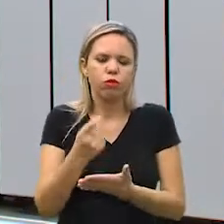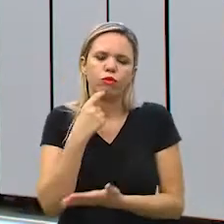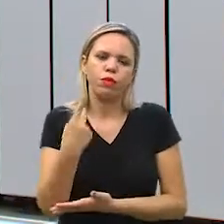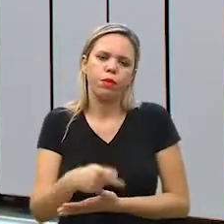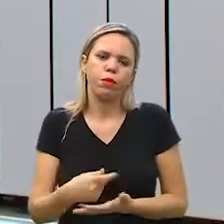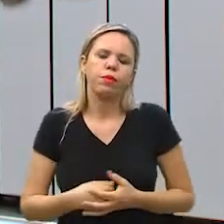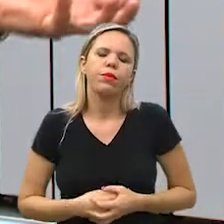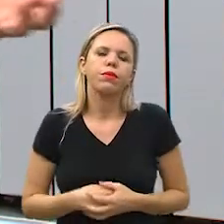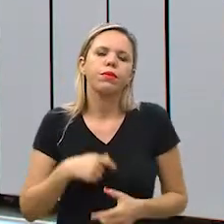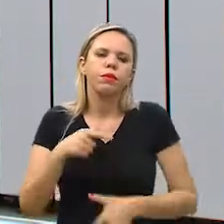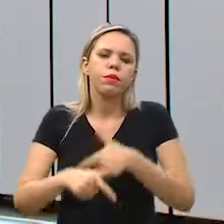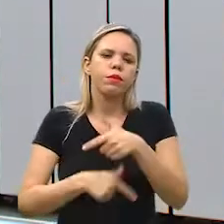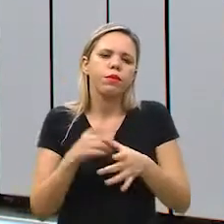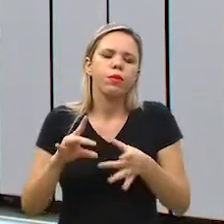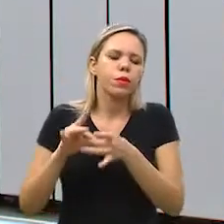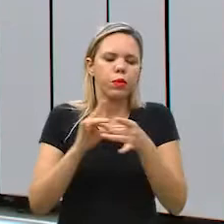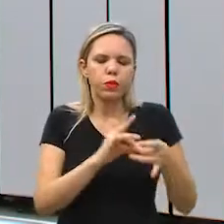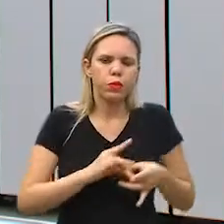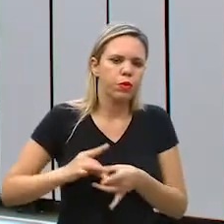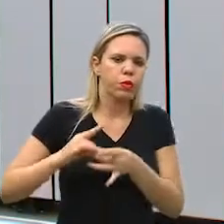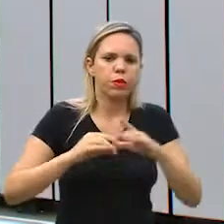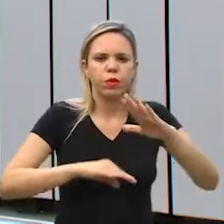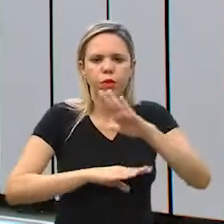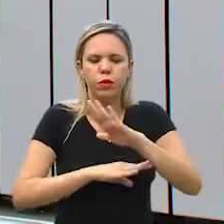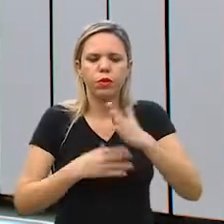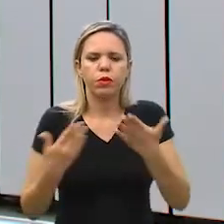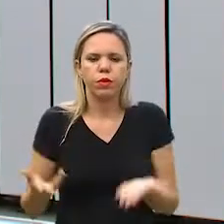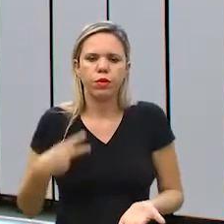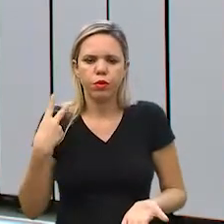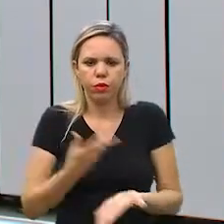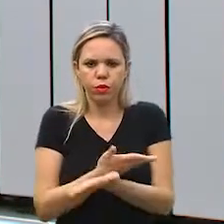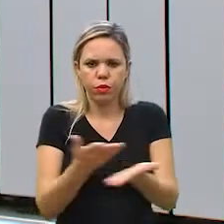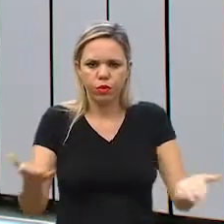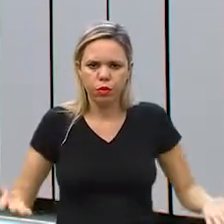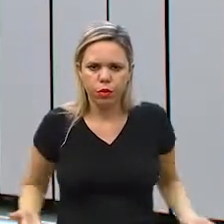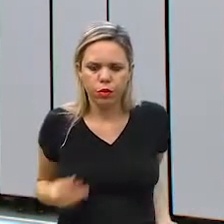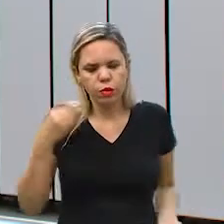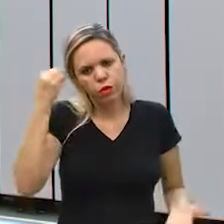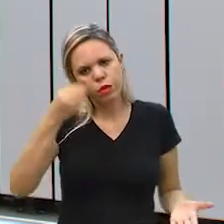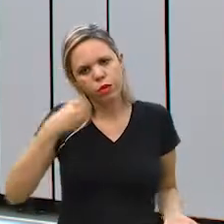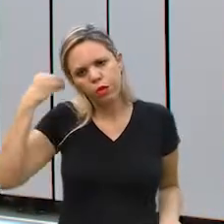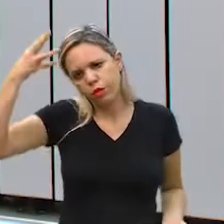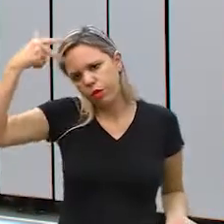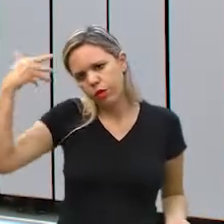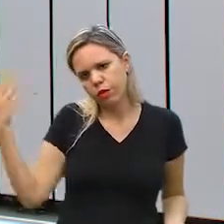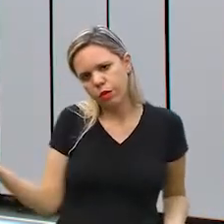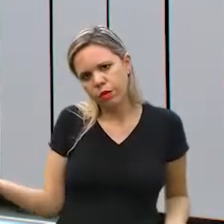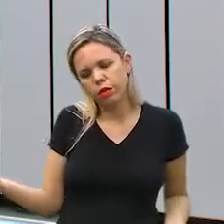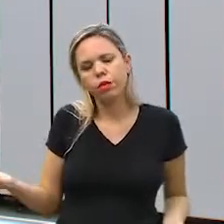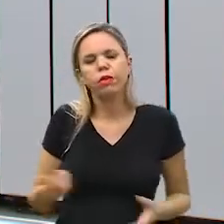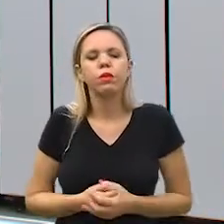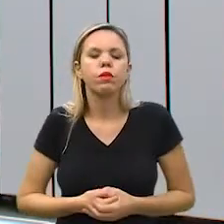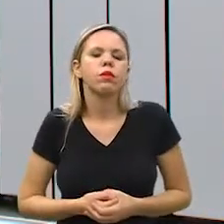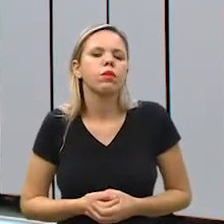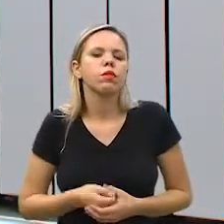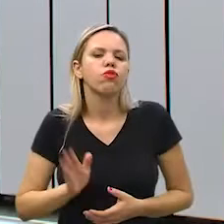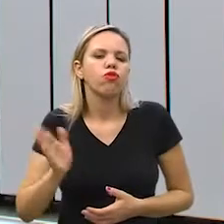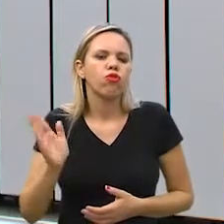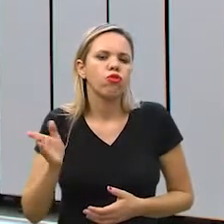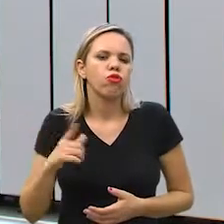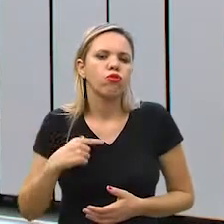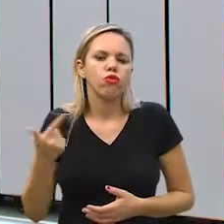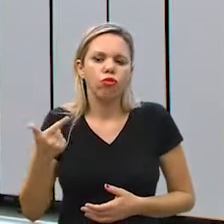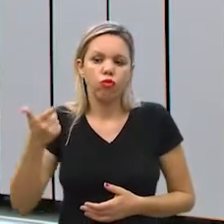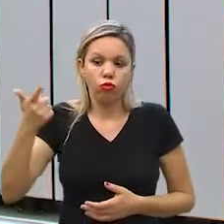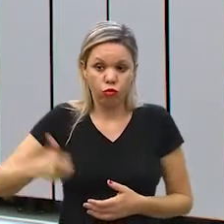Campinas. É trabalhar unidos, né? E a Câmara, nós aqui, vereadores, com a experiência do Rodrigo, já no